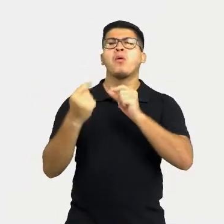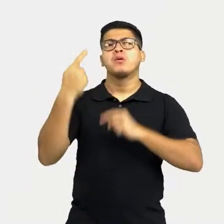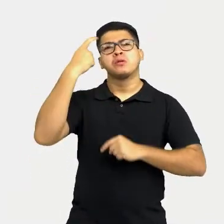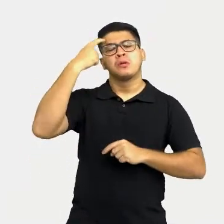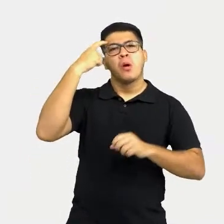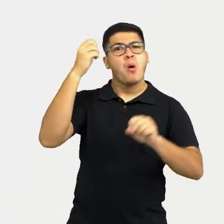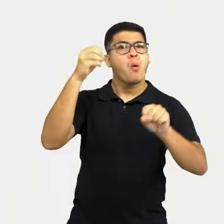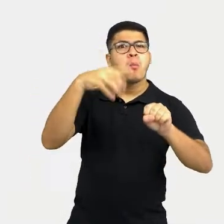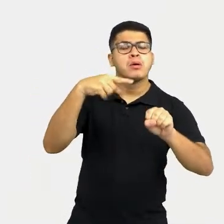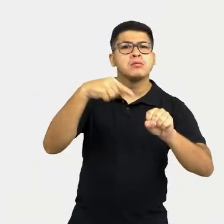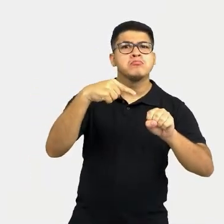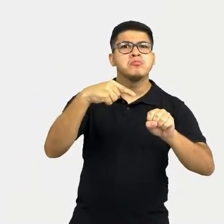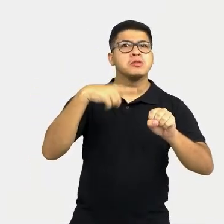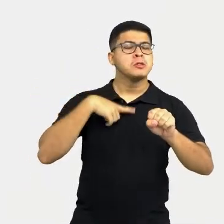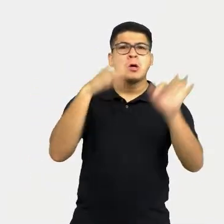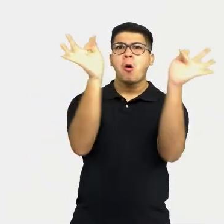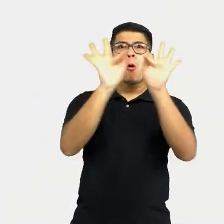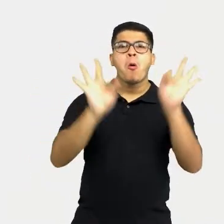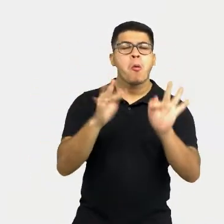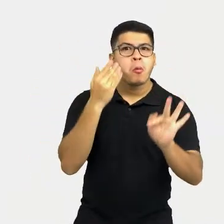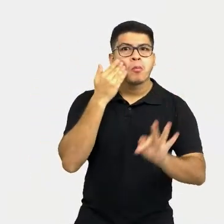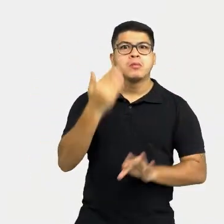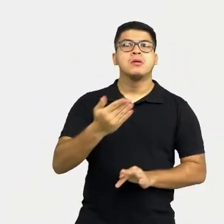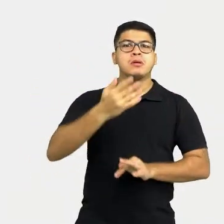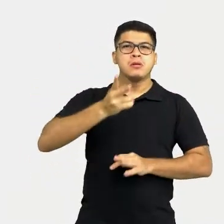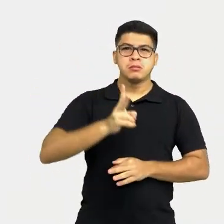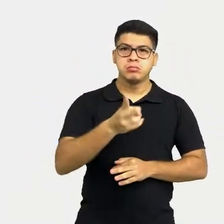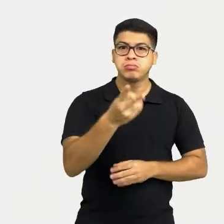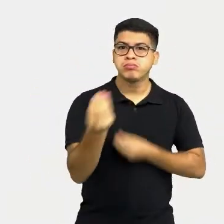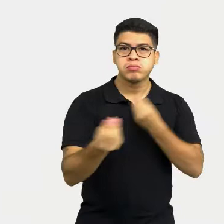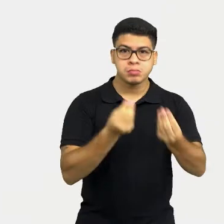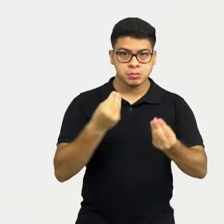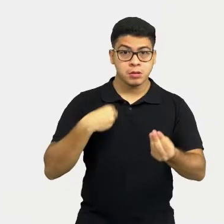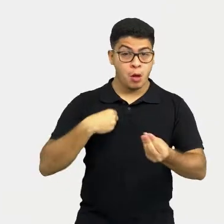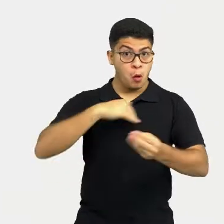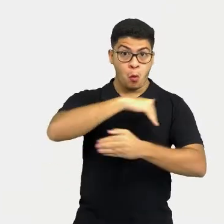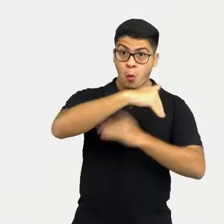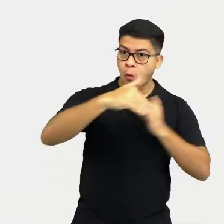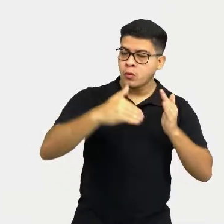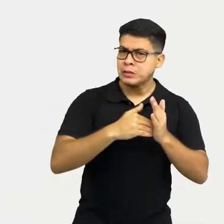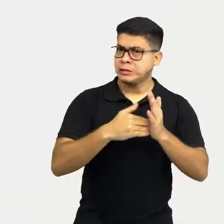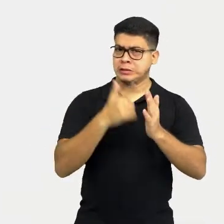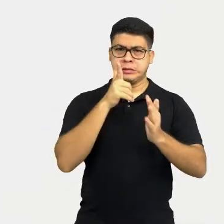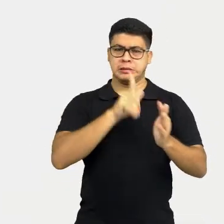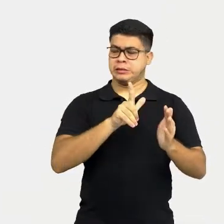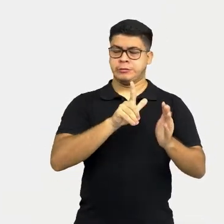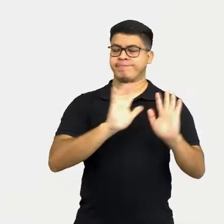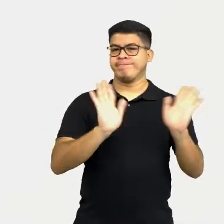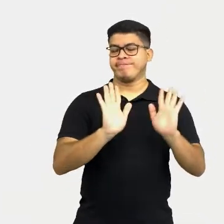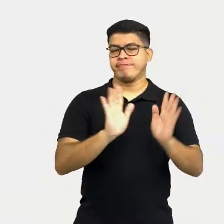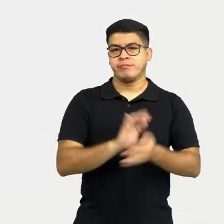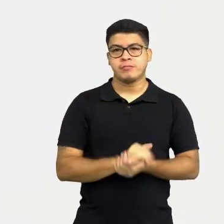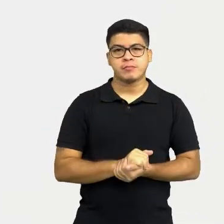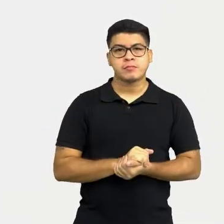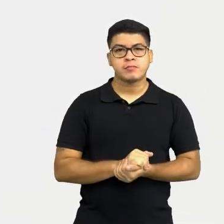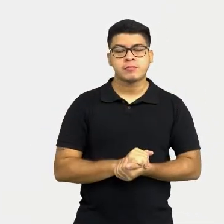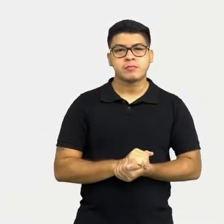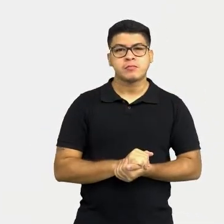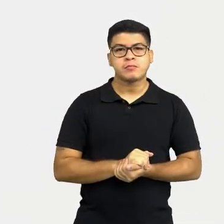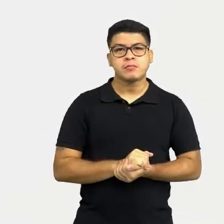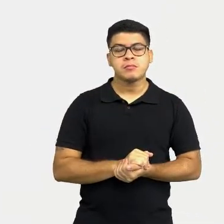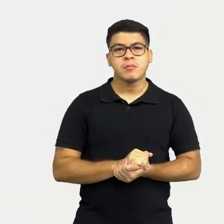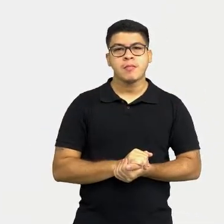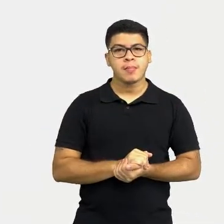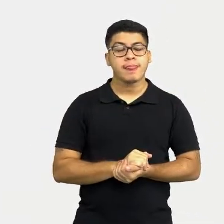e fundos, vamos dizer assim, né, para todo mundo. E ele não conseguiu cumprir isso daí. E a letra E diz: a